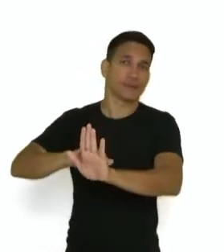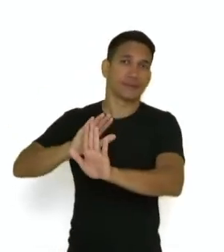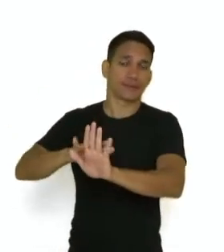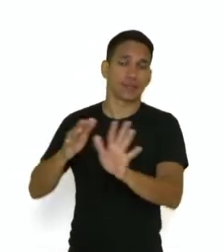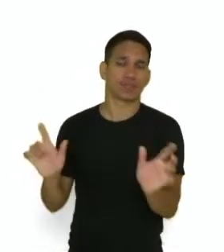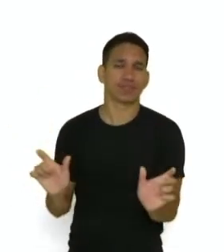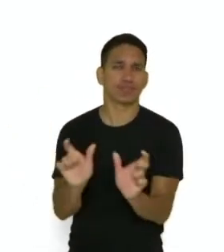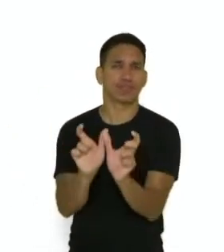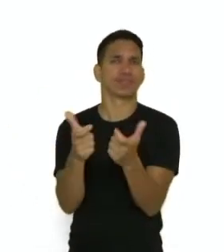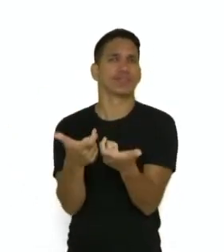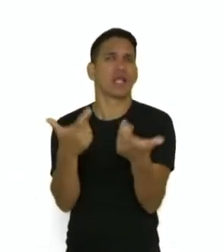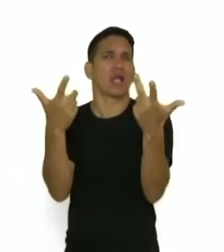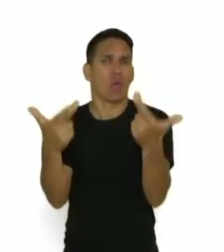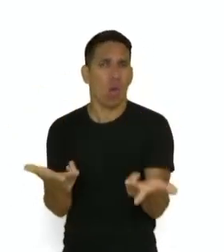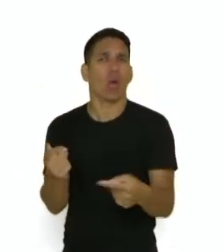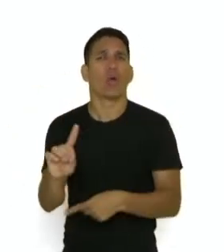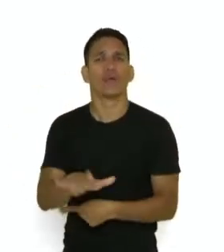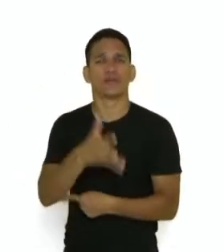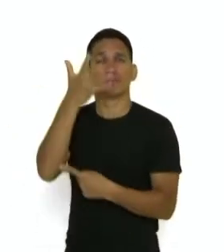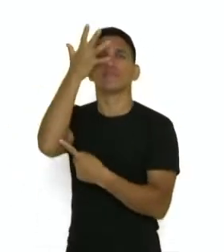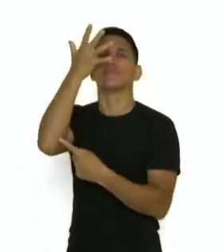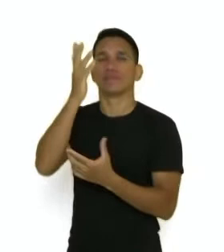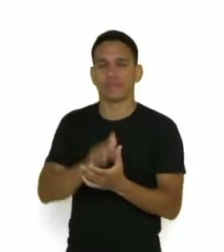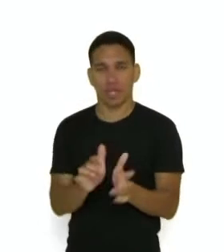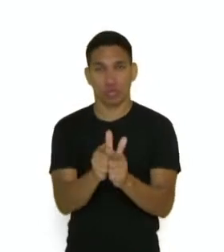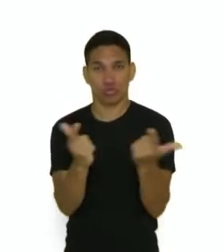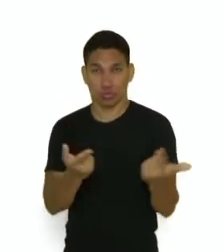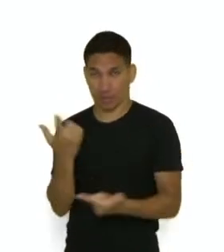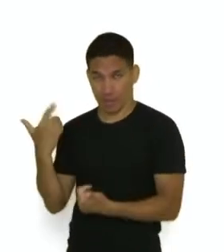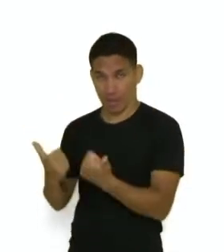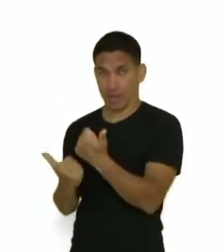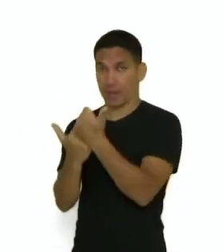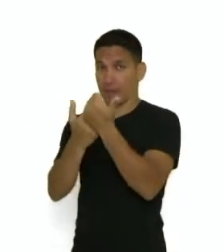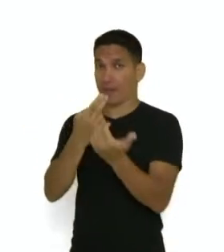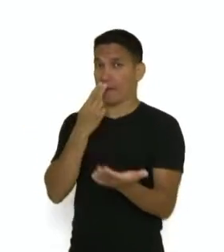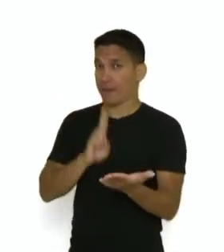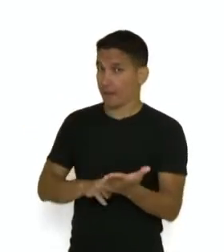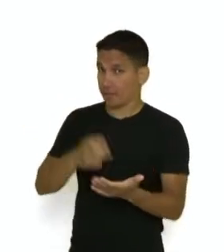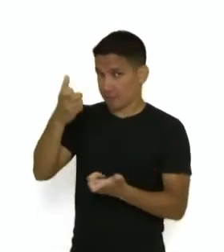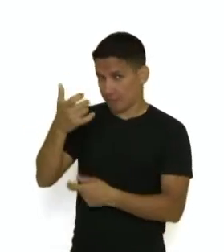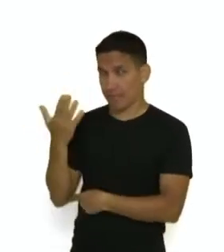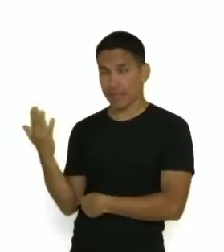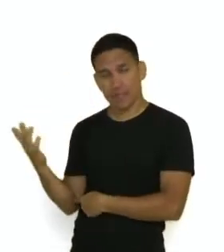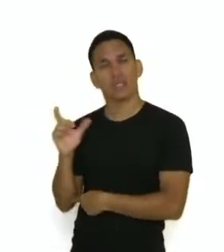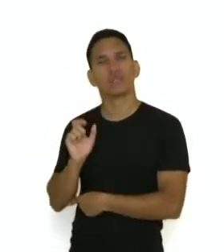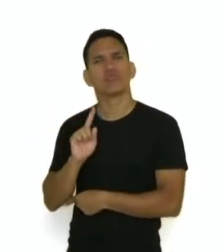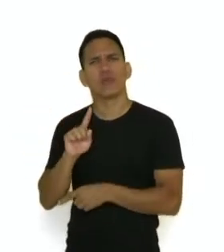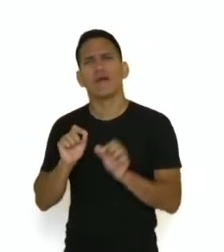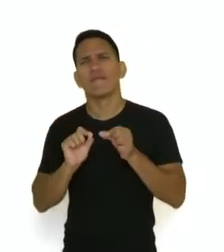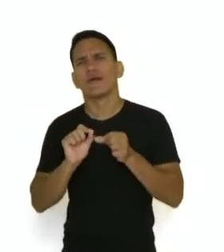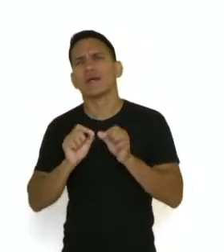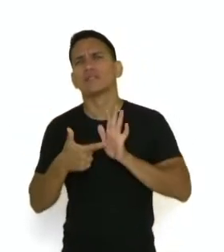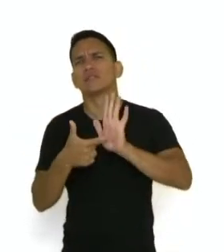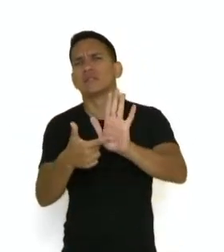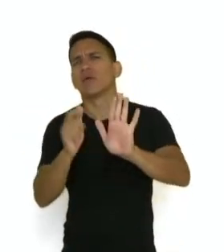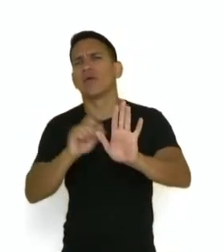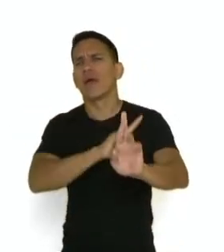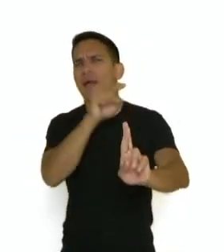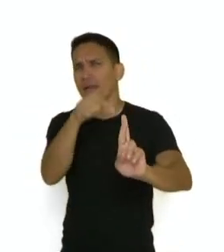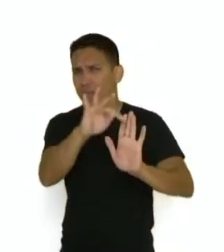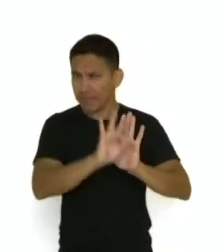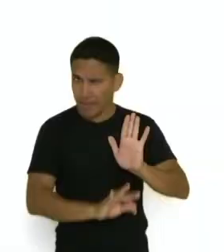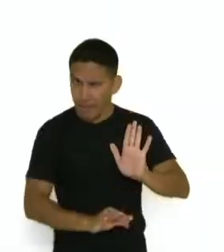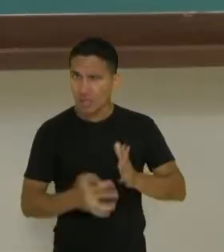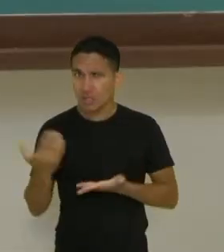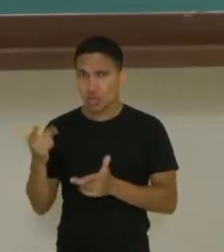egoísta. O jornal Comércio do Jaú é o suporte dessa carta. Ela faz referência a algum texto desse